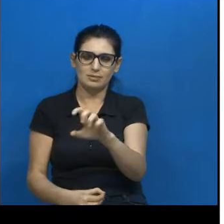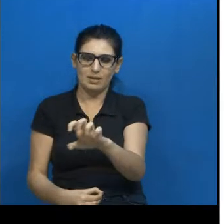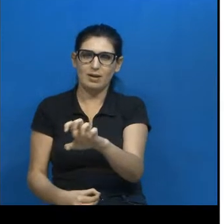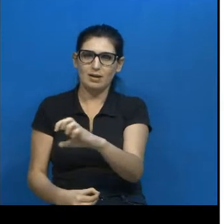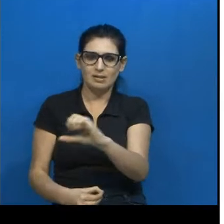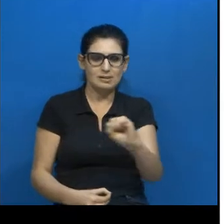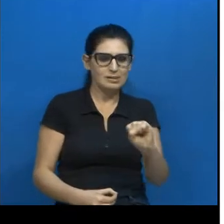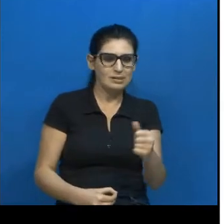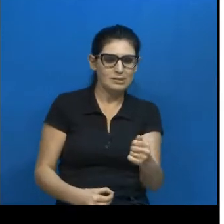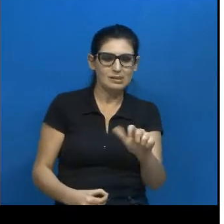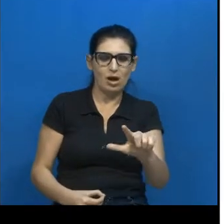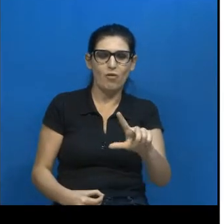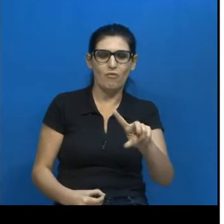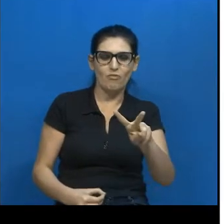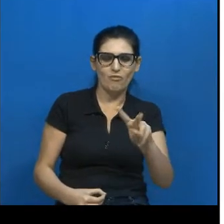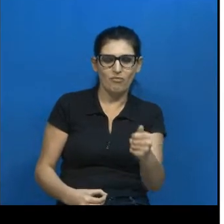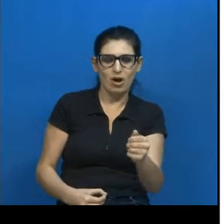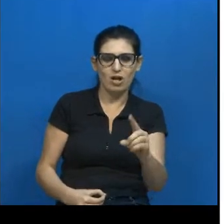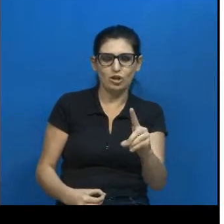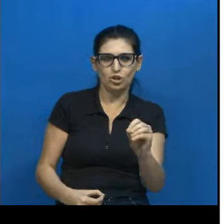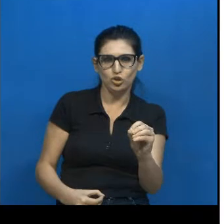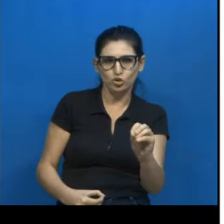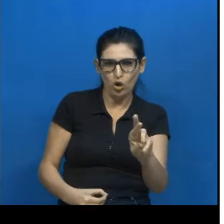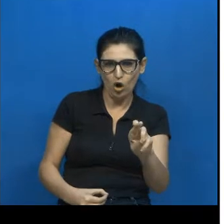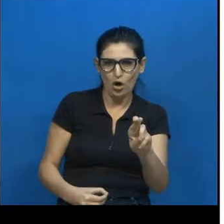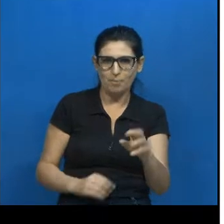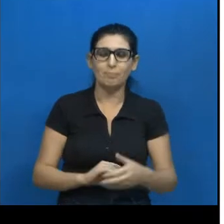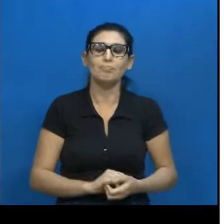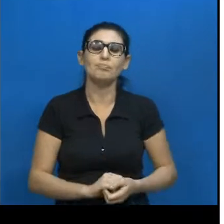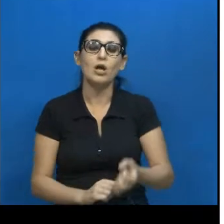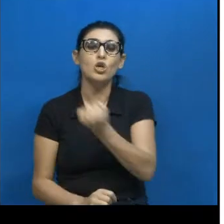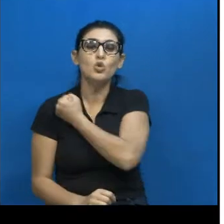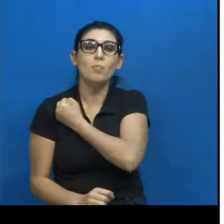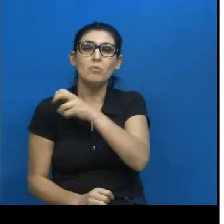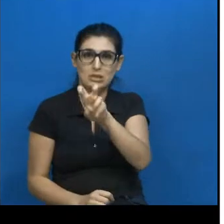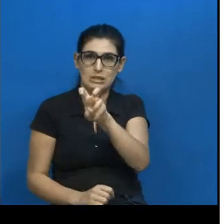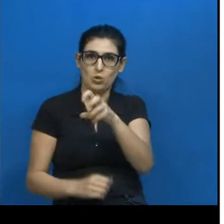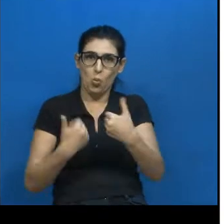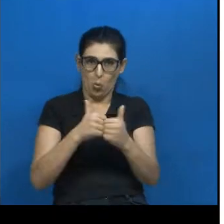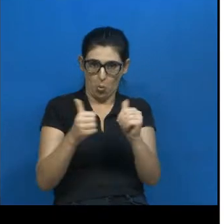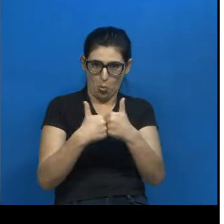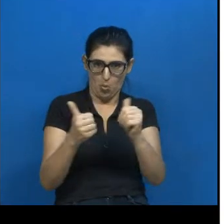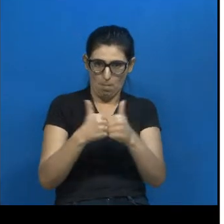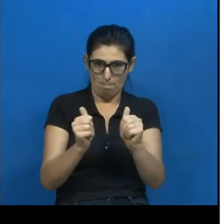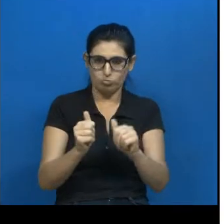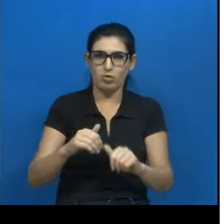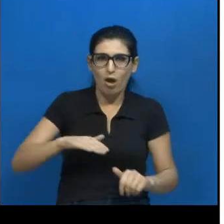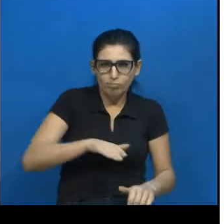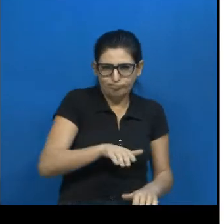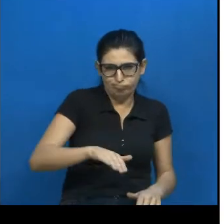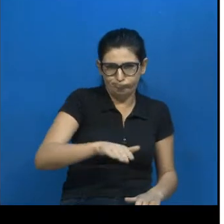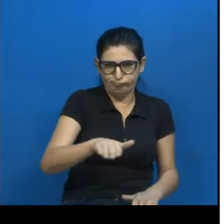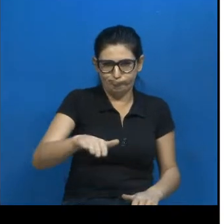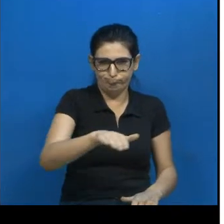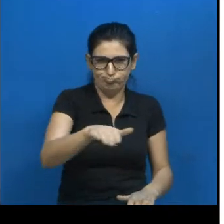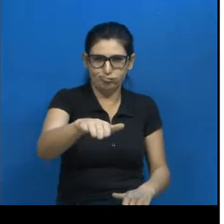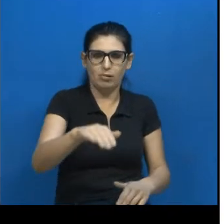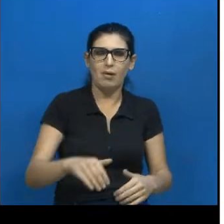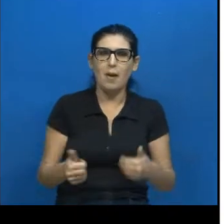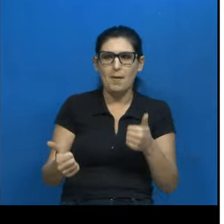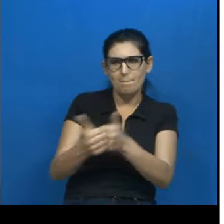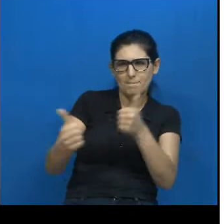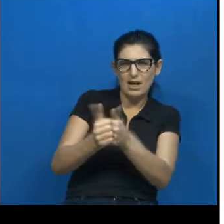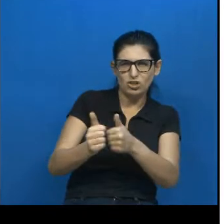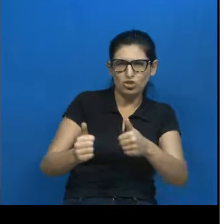Essa é a linha 5, né? Ela vem, tudo para o percurso, colocamos até a beira do rio aí, que o cara usa e